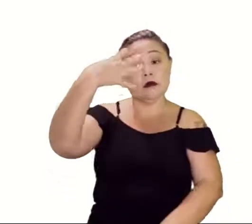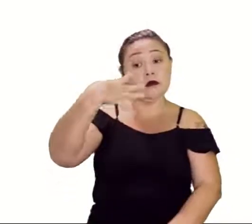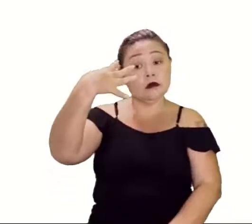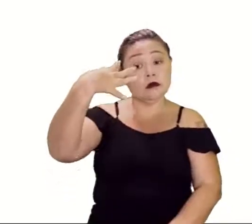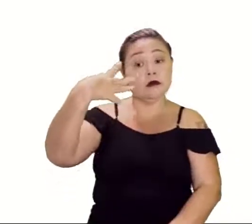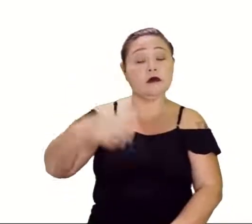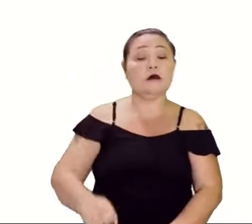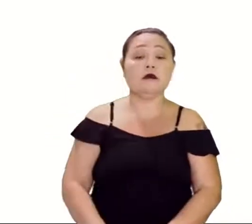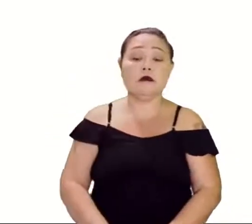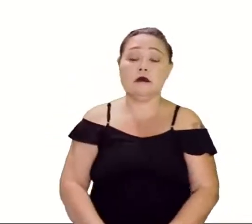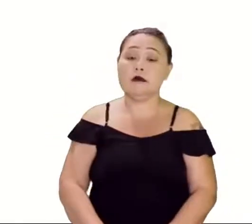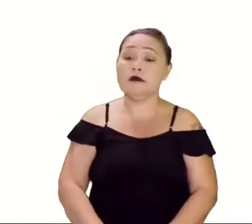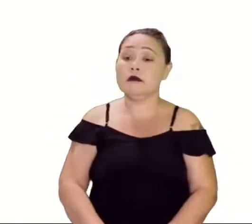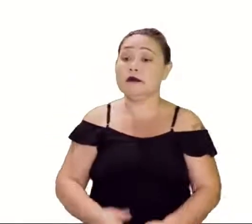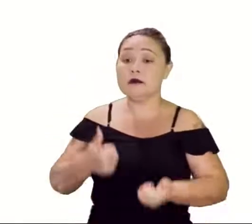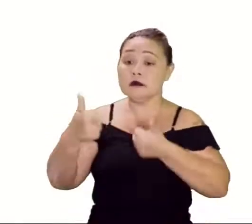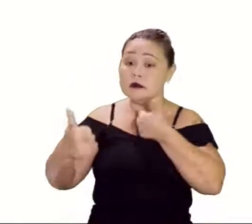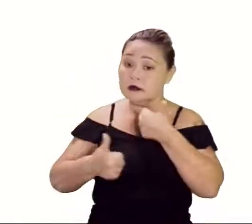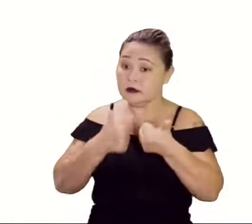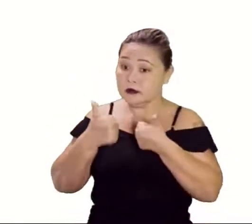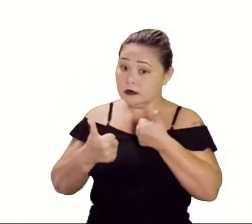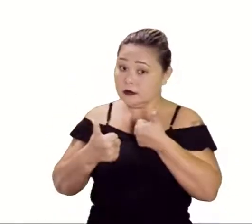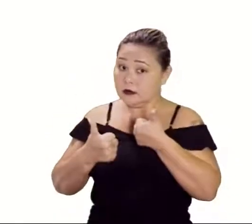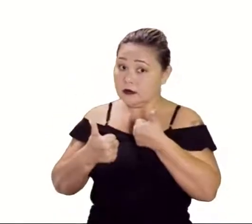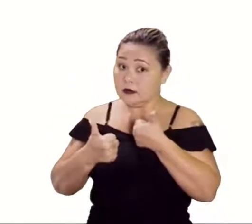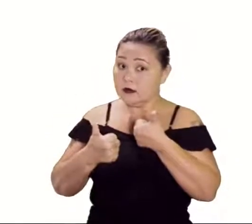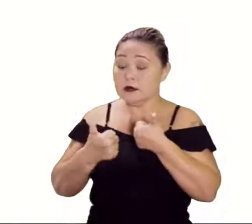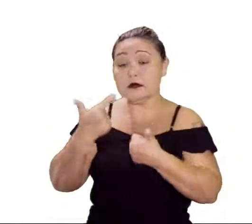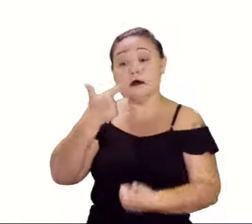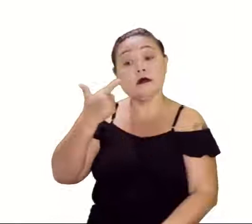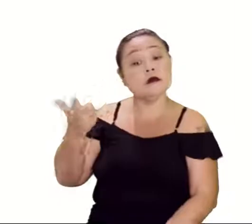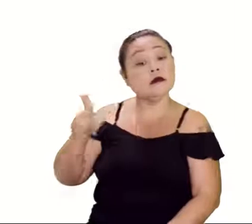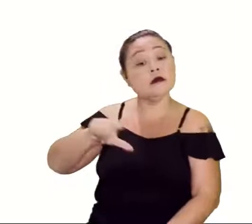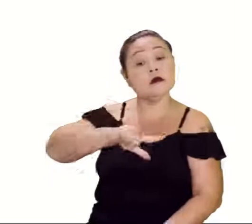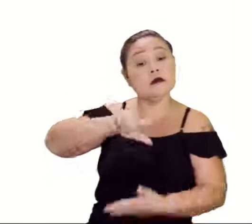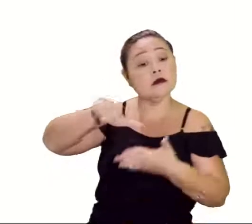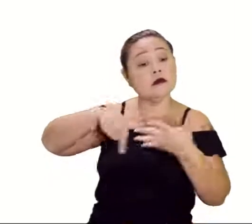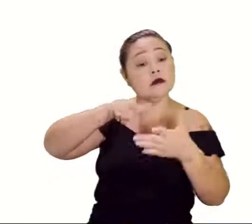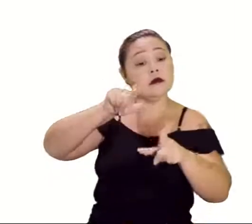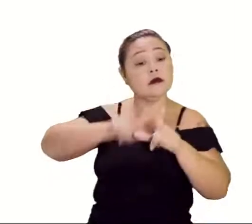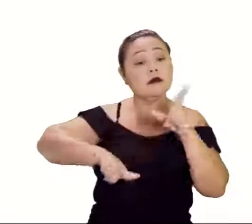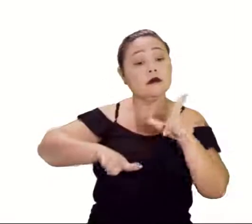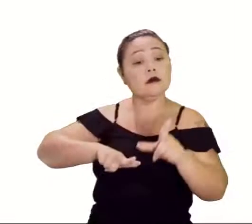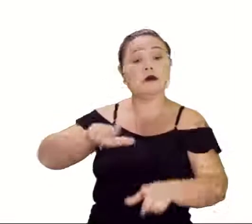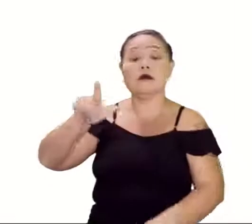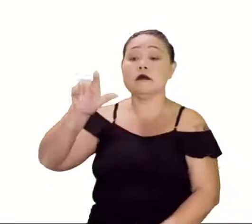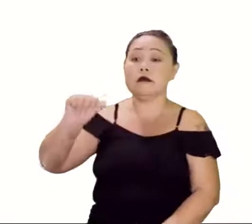Horas. Beleza? Olha lá, vamos marcar a alternativa, letra